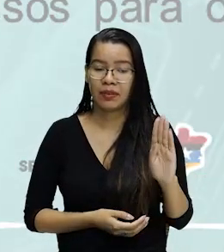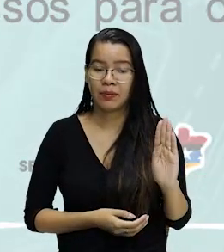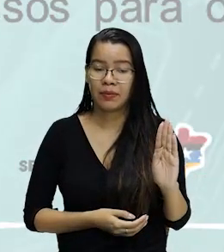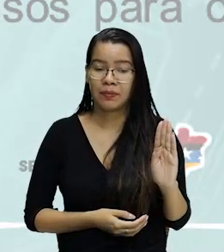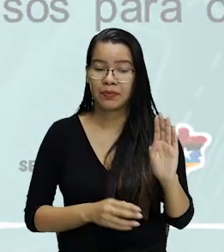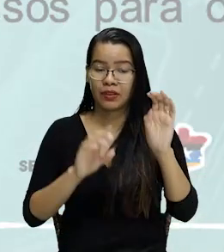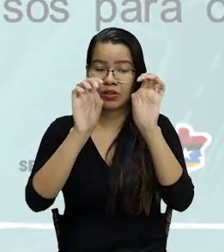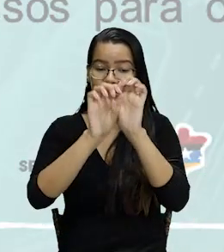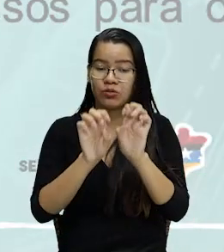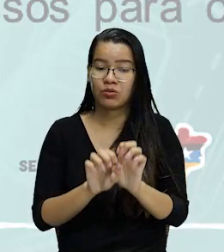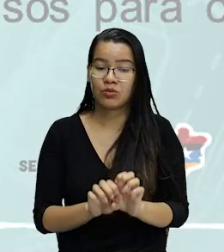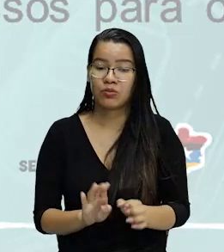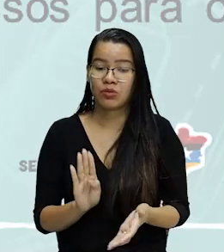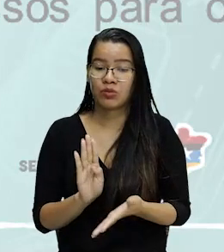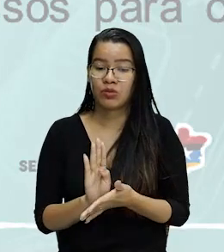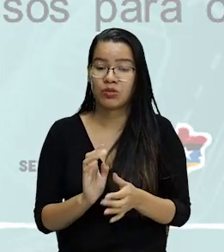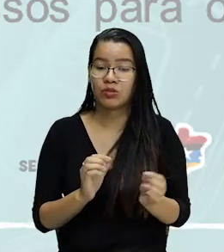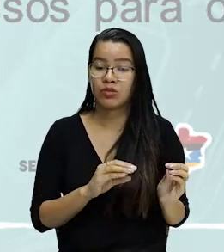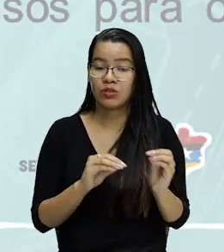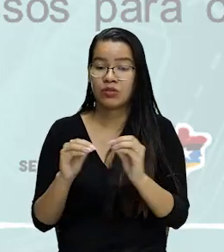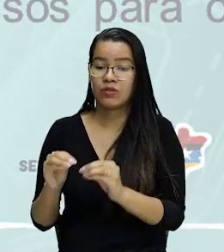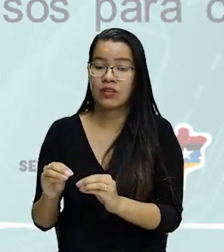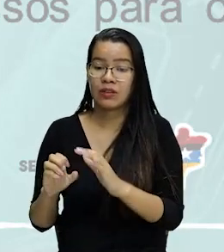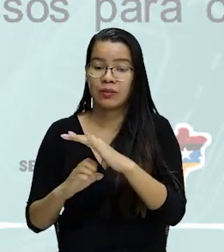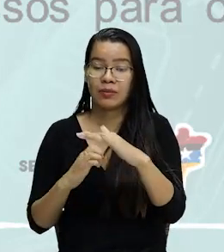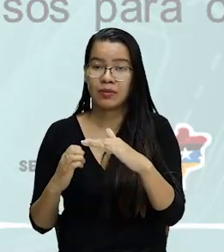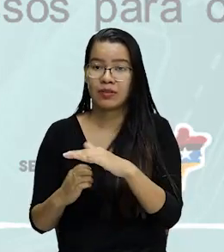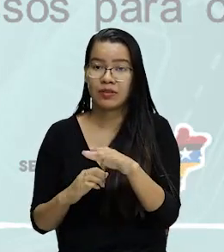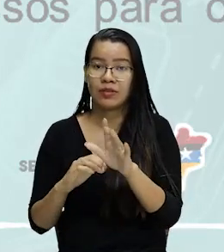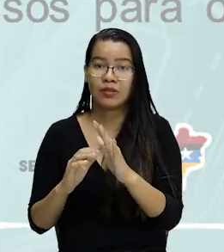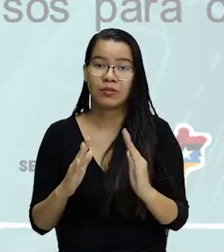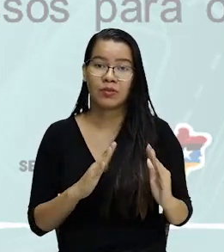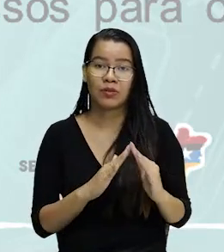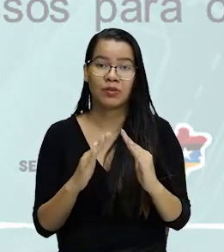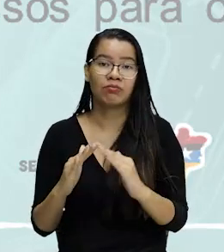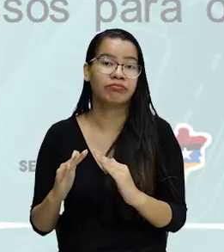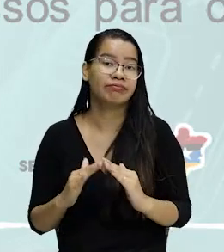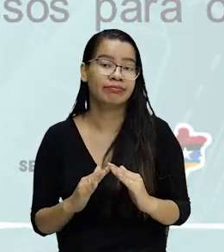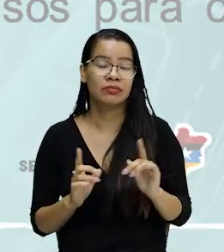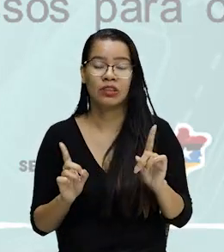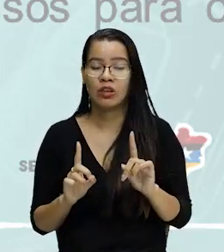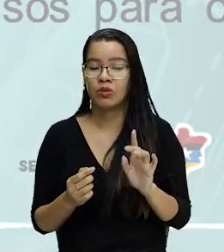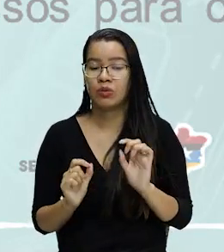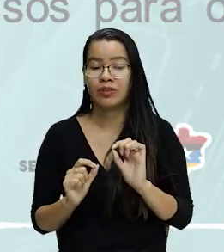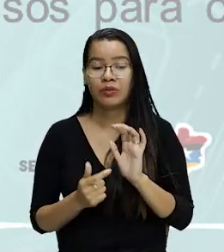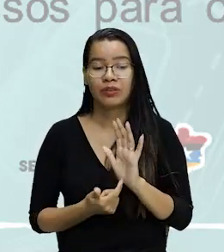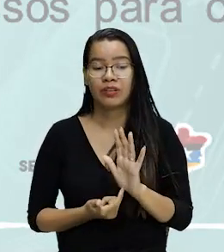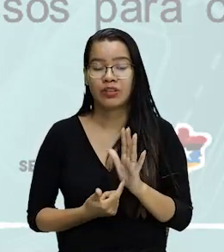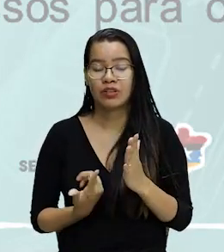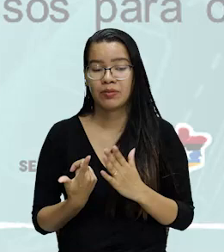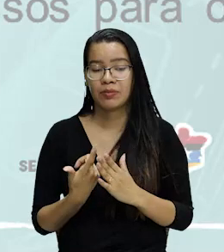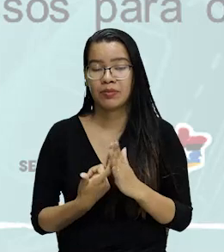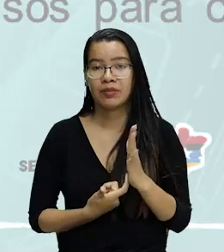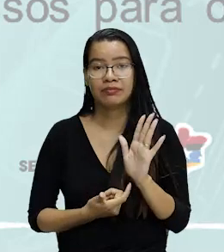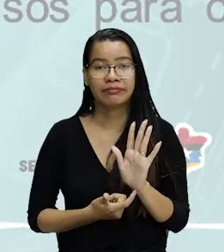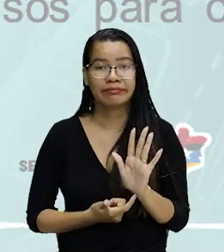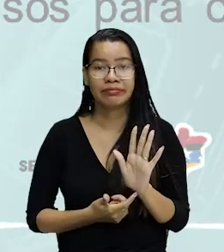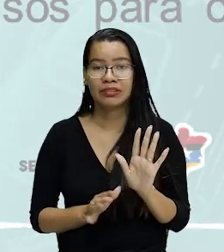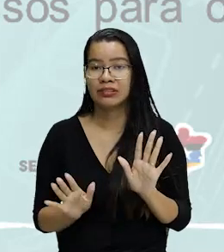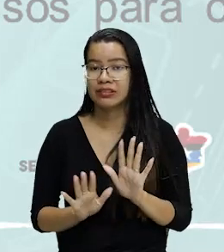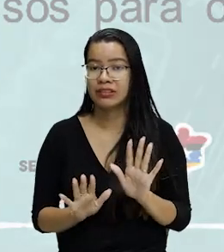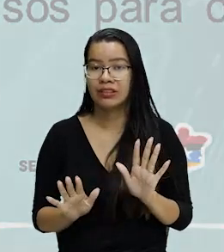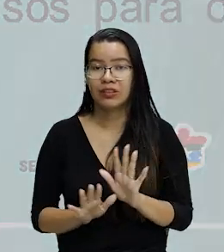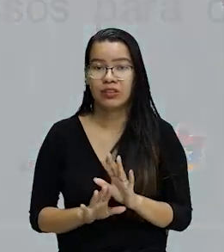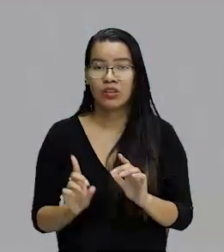sejam transferidas da empresa para o espaço doméstico. Bom, também não é isso que o texto está apresentando. Tá? Não é um